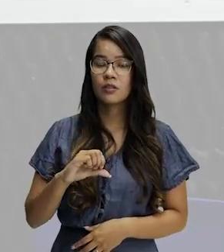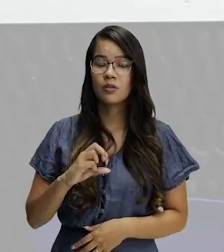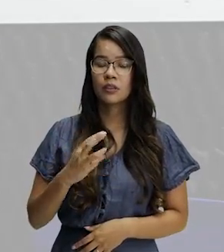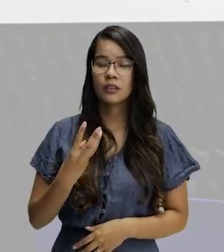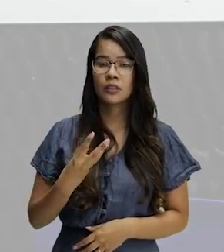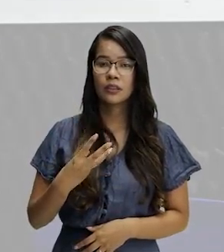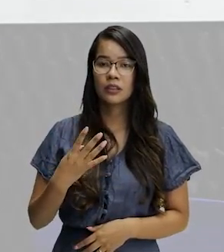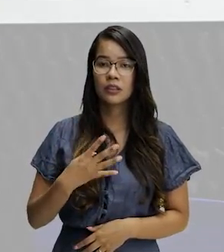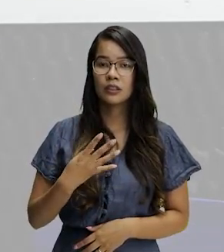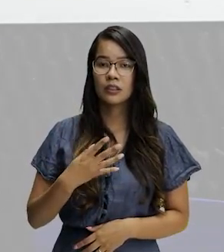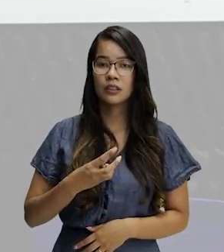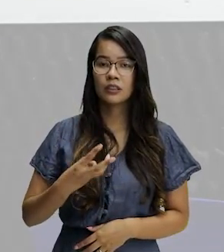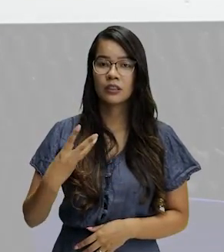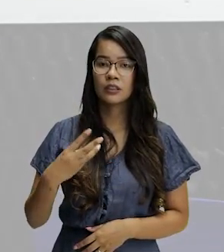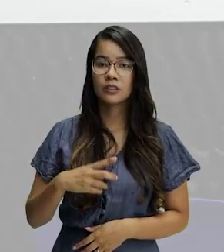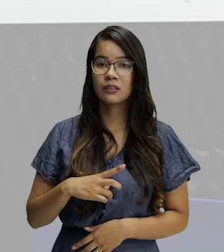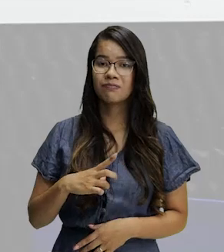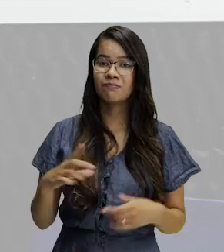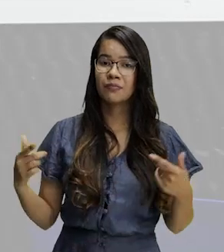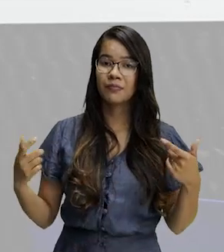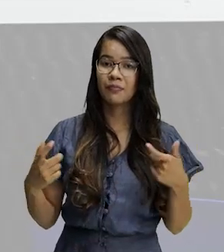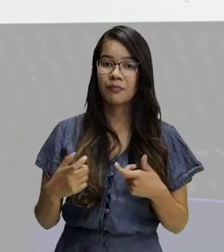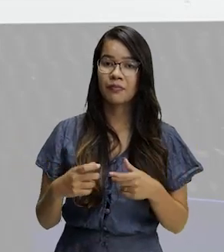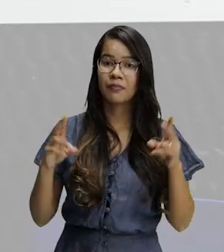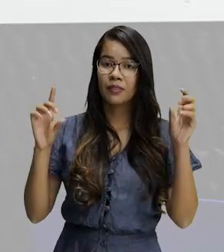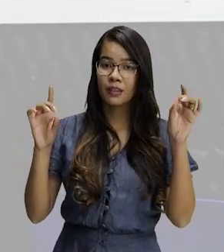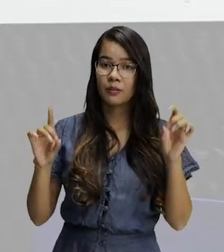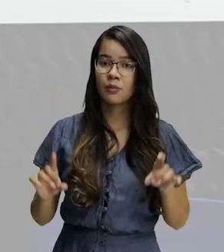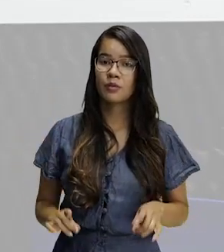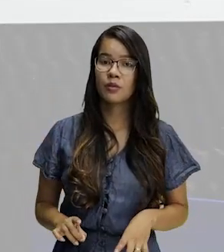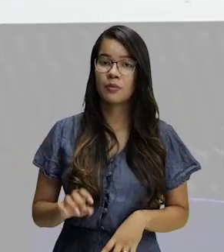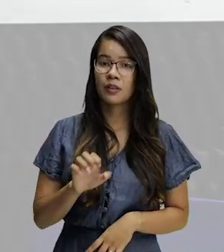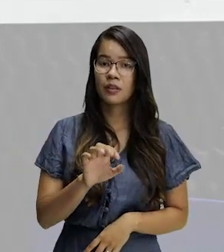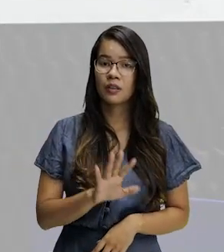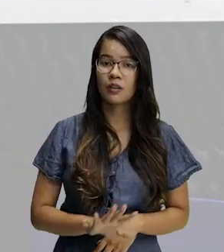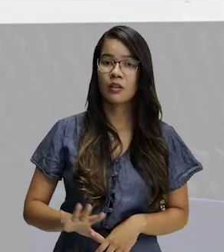você tem uma guerra principalmente na Europa, que vai ocorrer